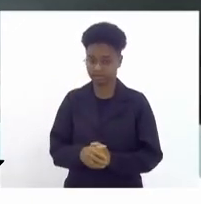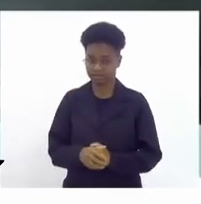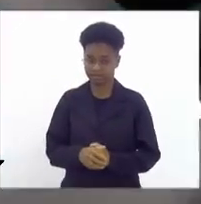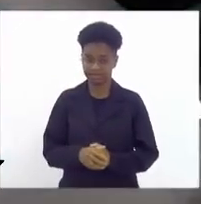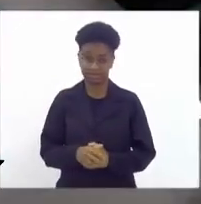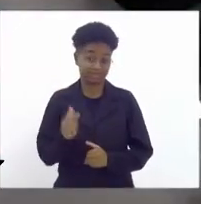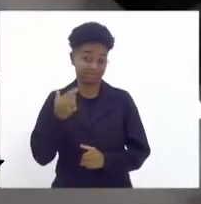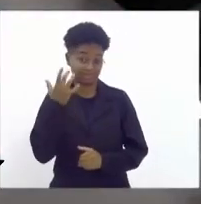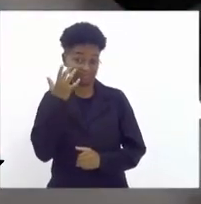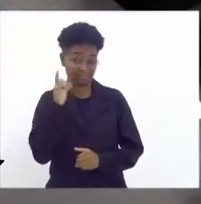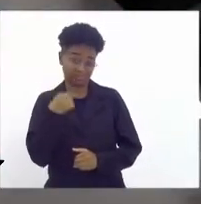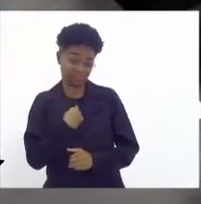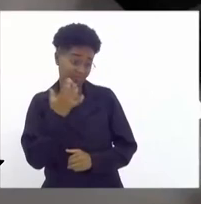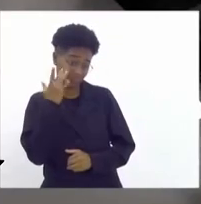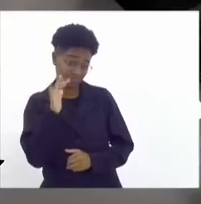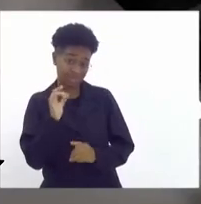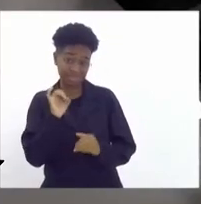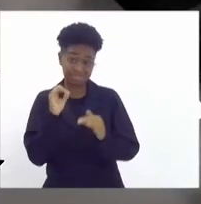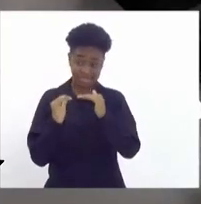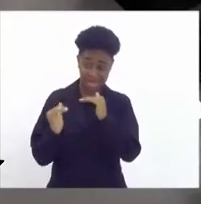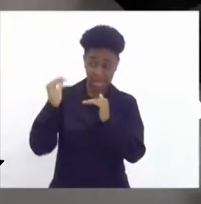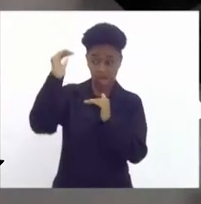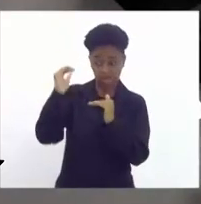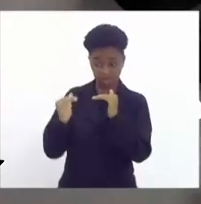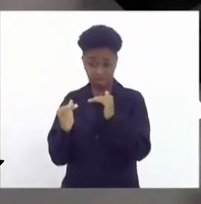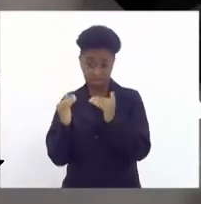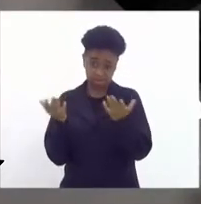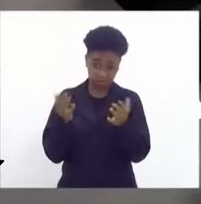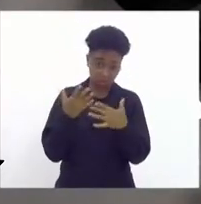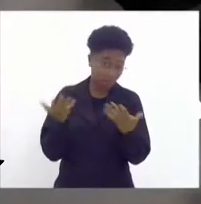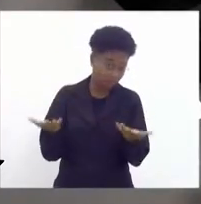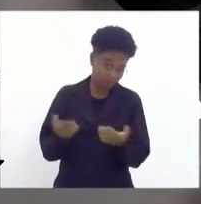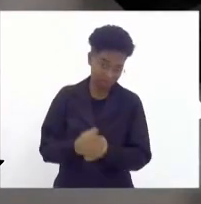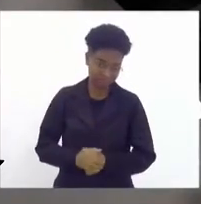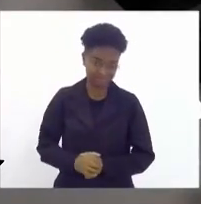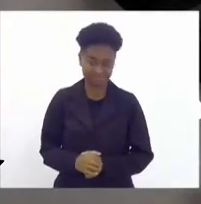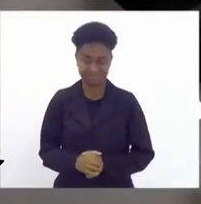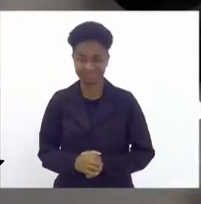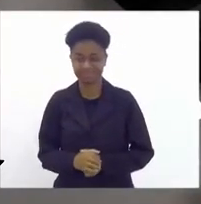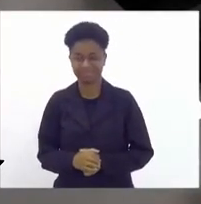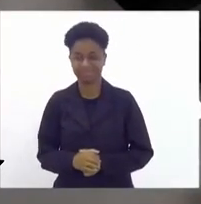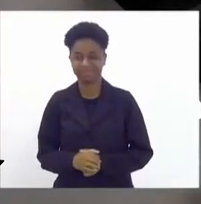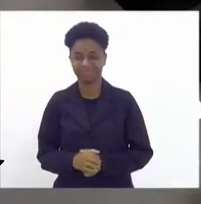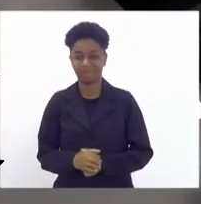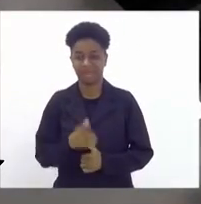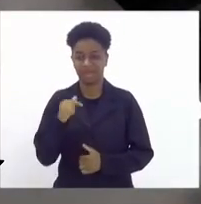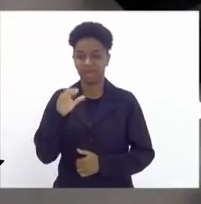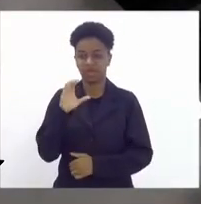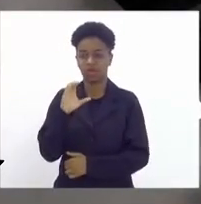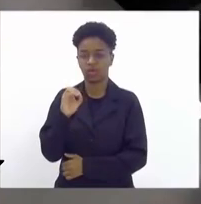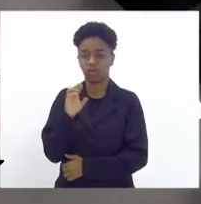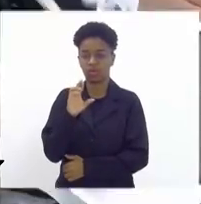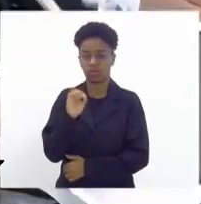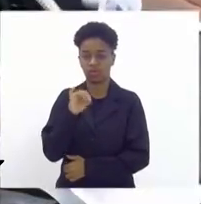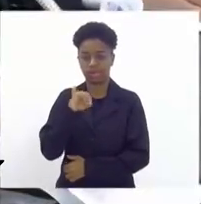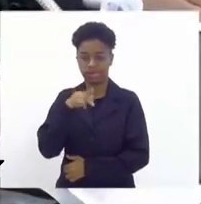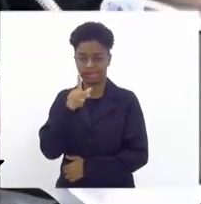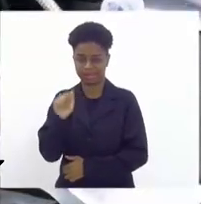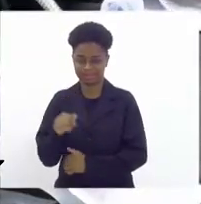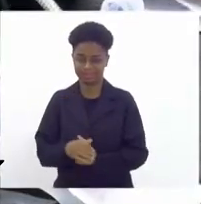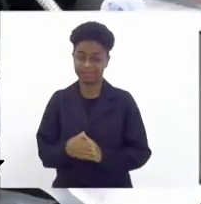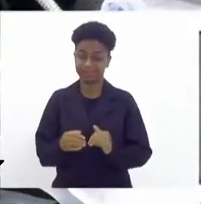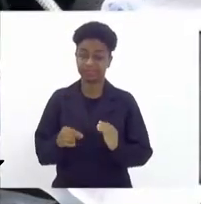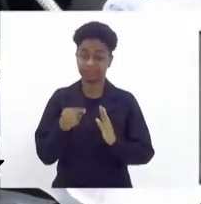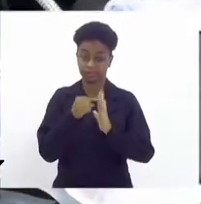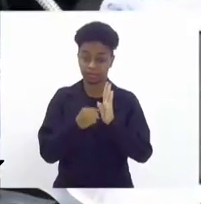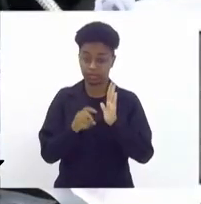sabe se o deputado Gualberto é do alto clero ou do baixo clero, mas é do clero. Coroinha. 5 da pauta, PL